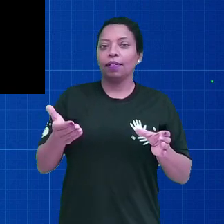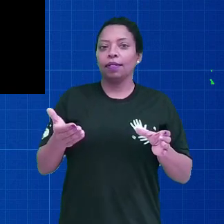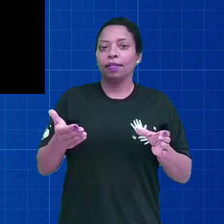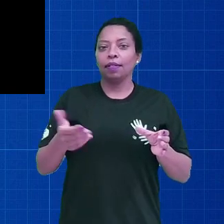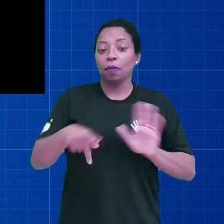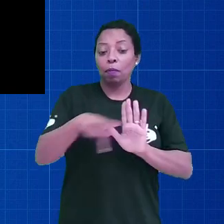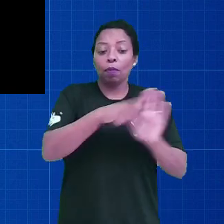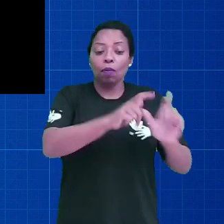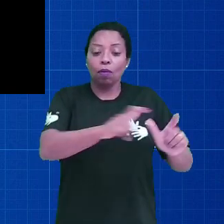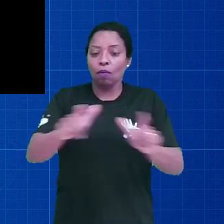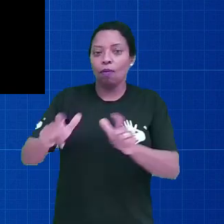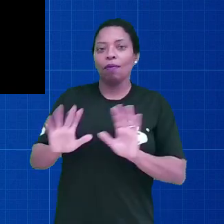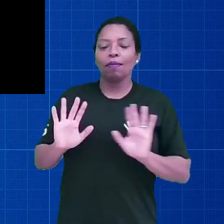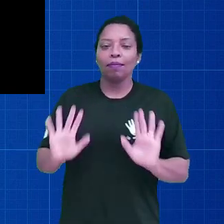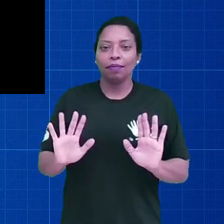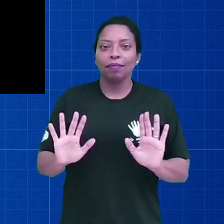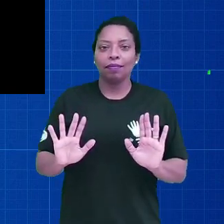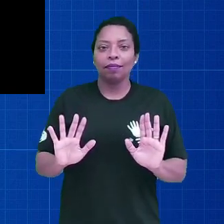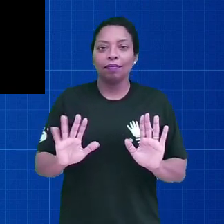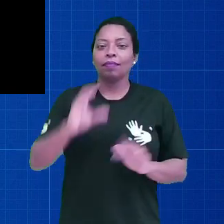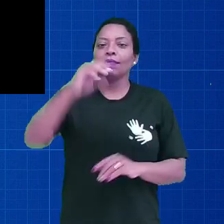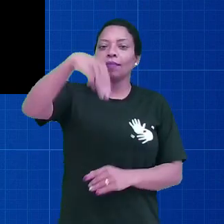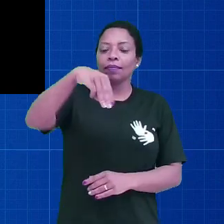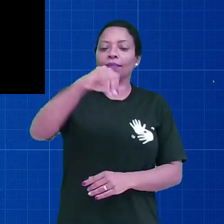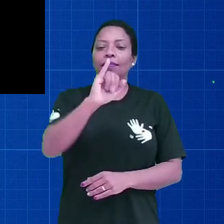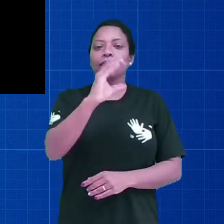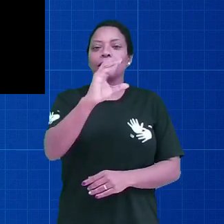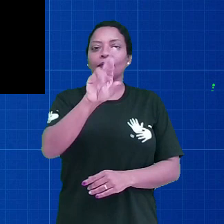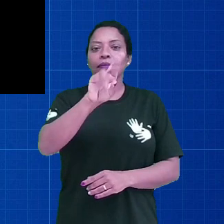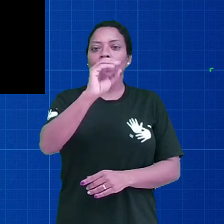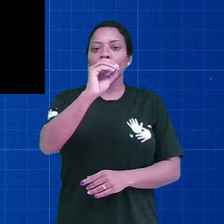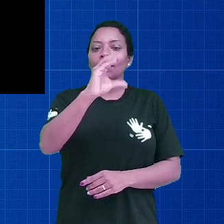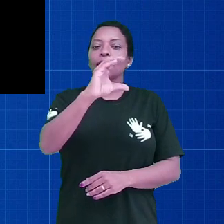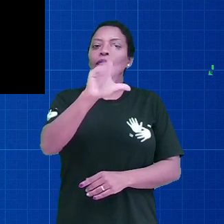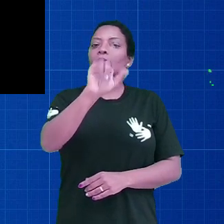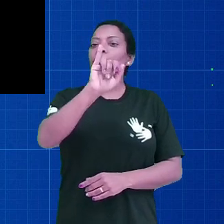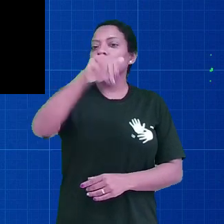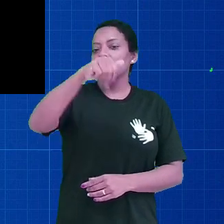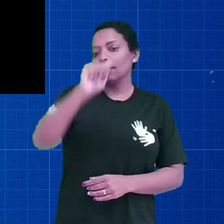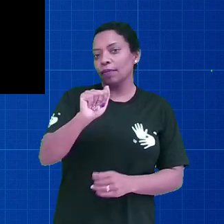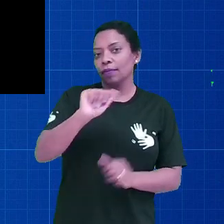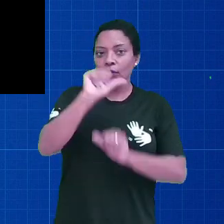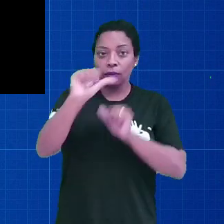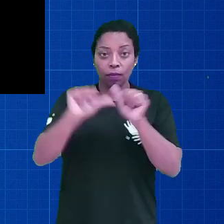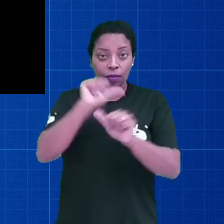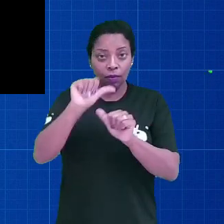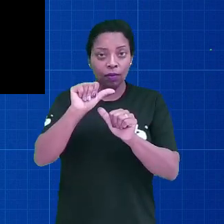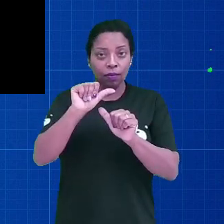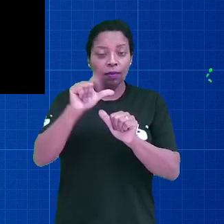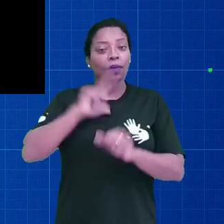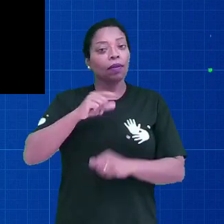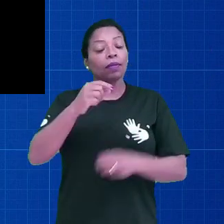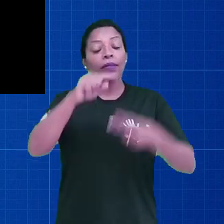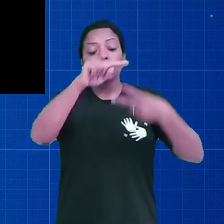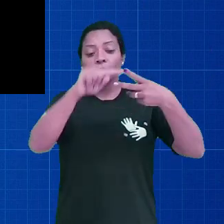ali. E isso a gente chama de microclima. Então, existem 3 níveis que a gente precisa